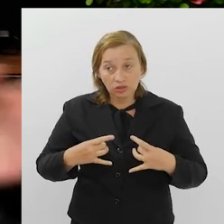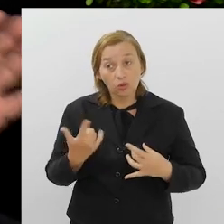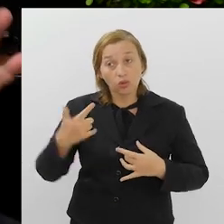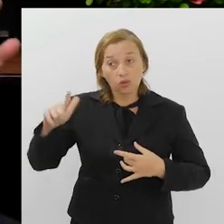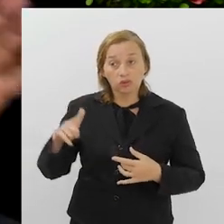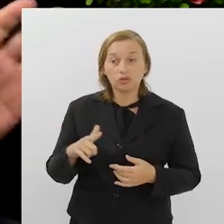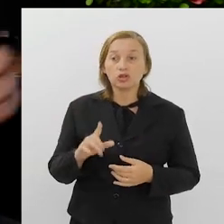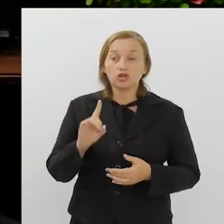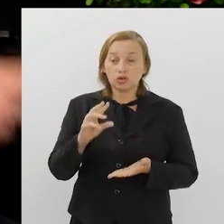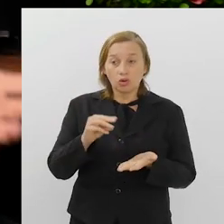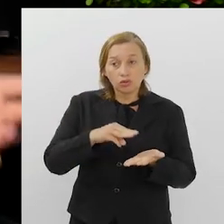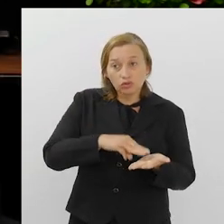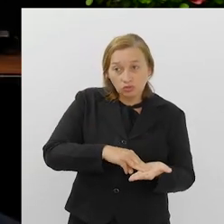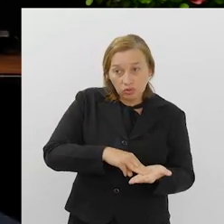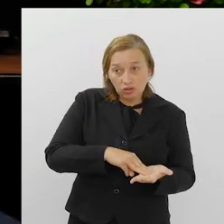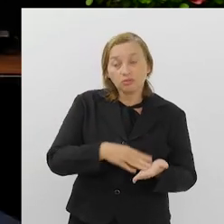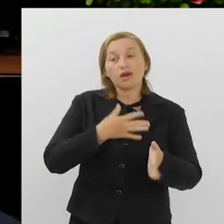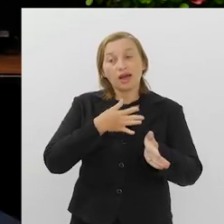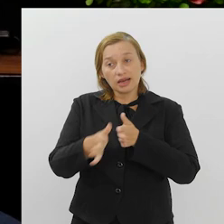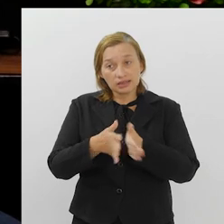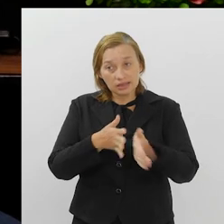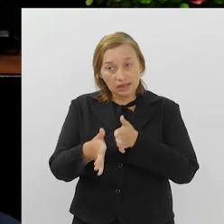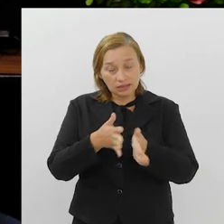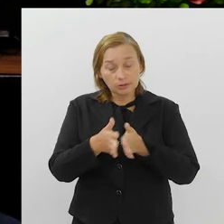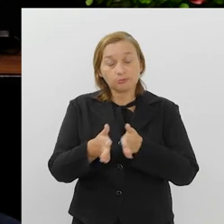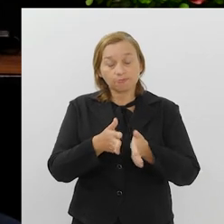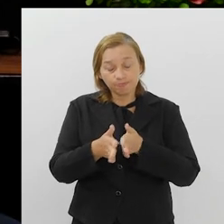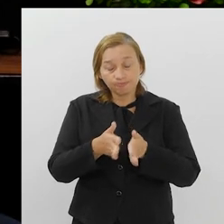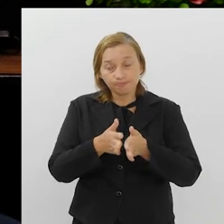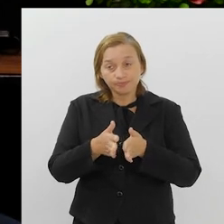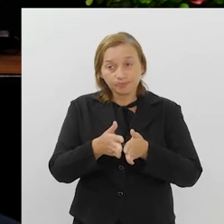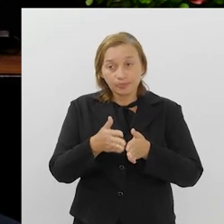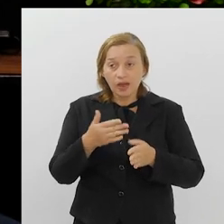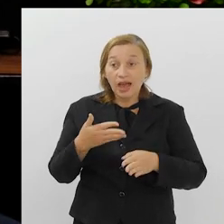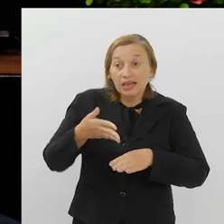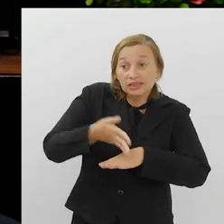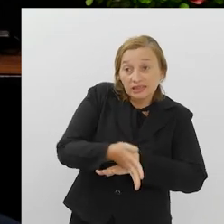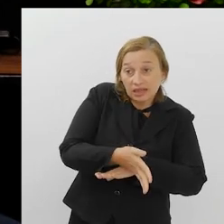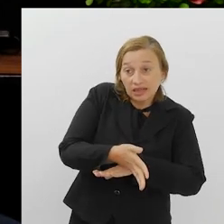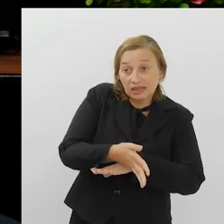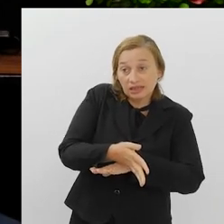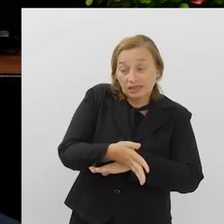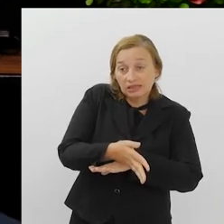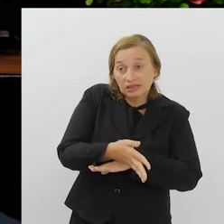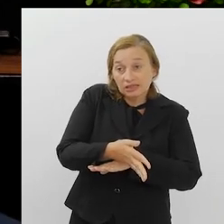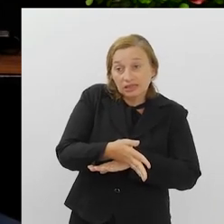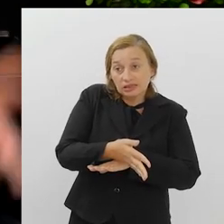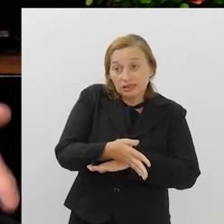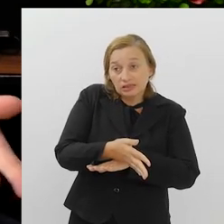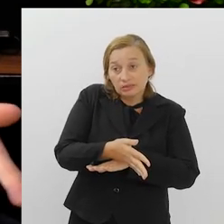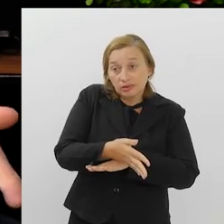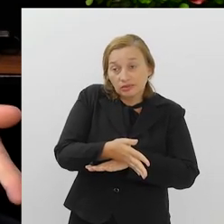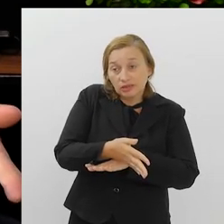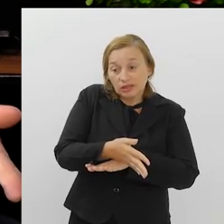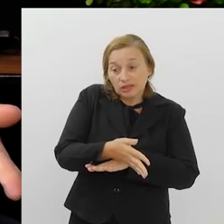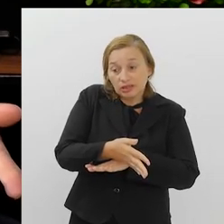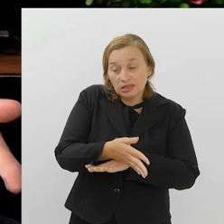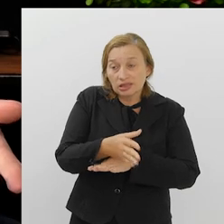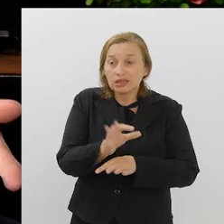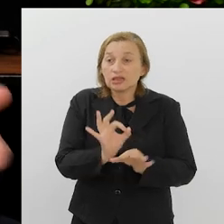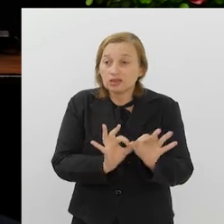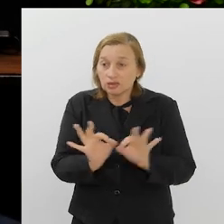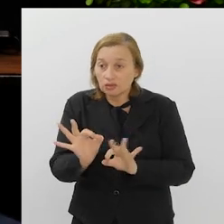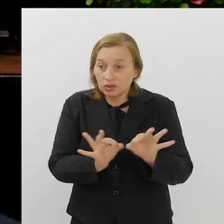tempo aí depois disso é que somente os membros que T acesso a a entrar para fazer as suas